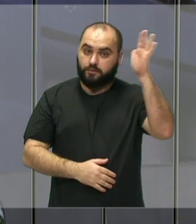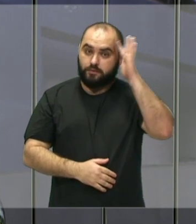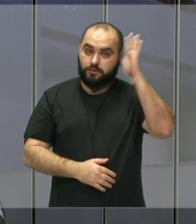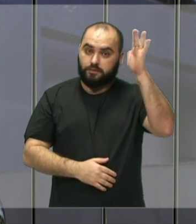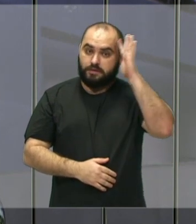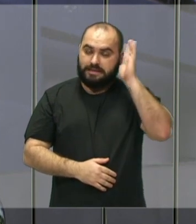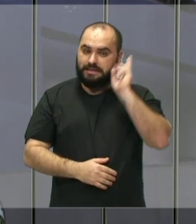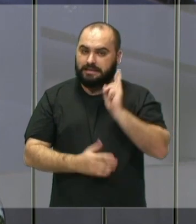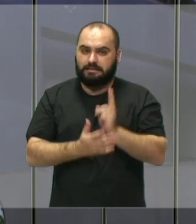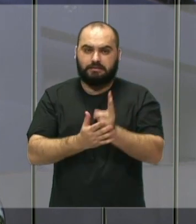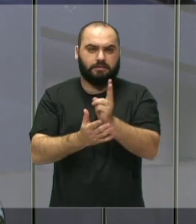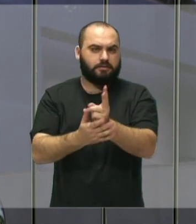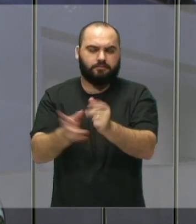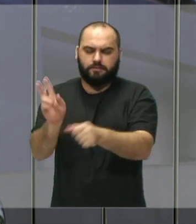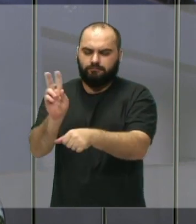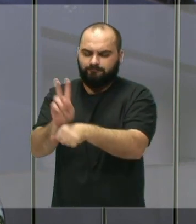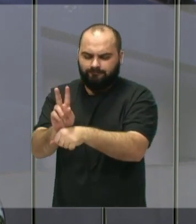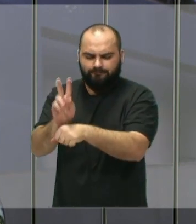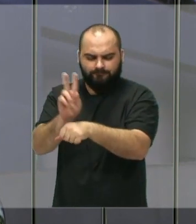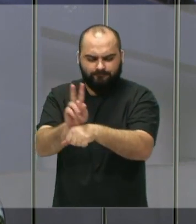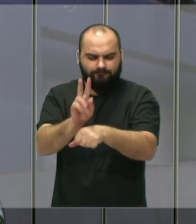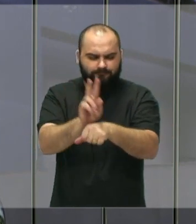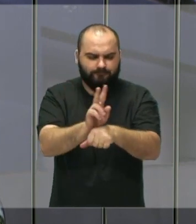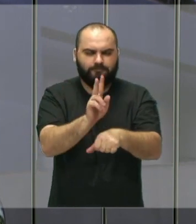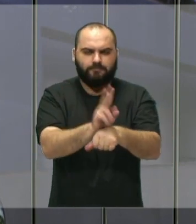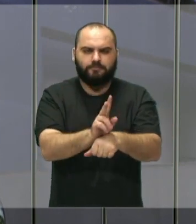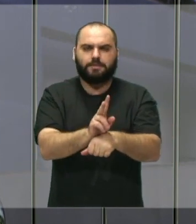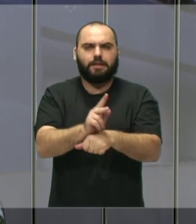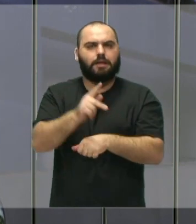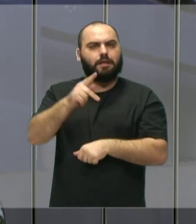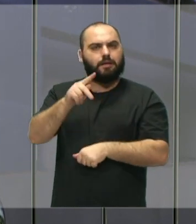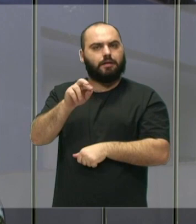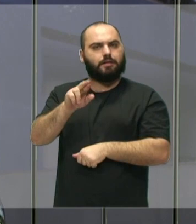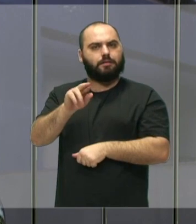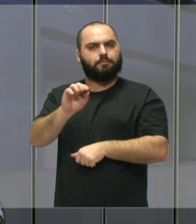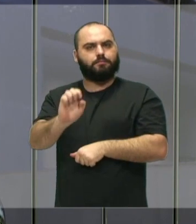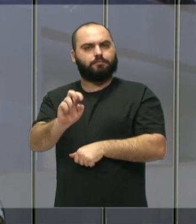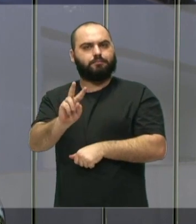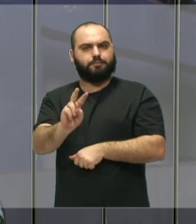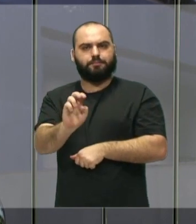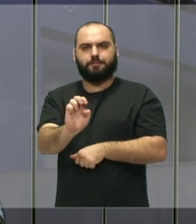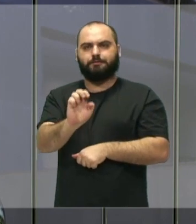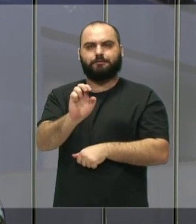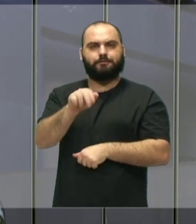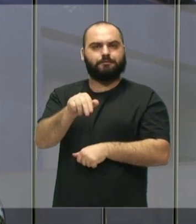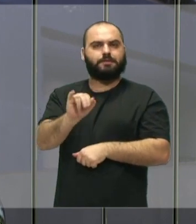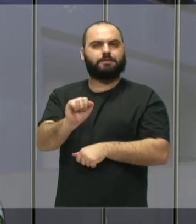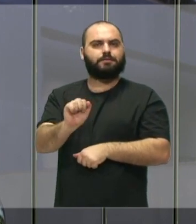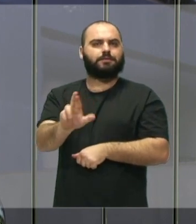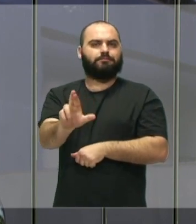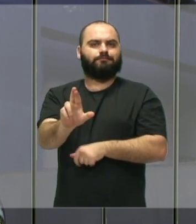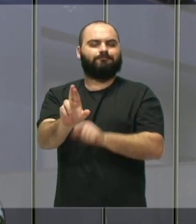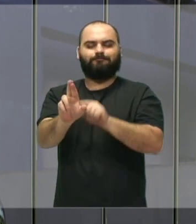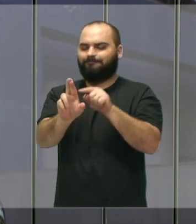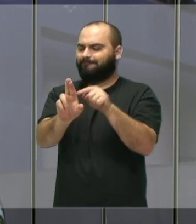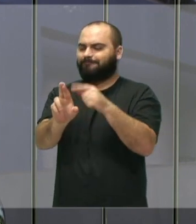sempre sonho com a prevenção, porque eu acho que tudo o que nós podemos prevenir, ele é muito,